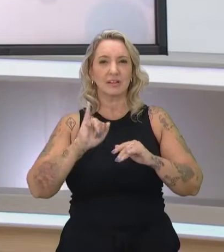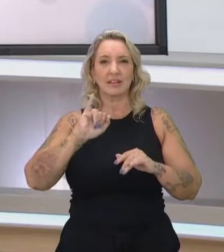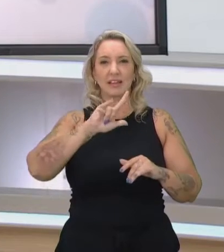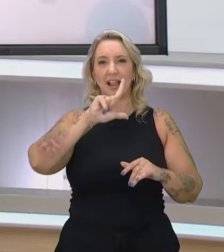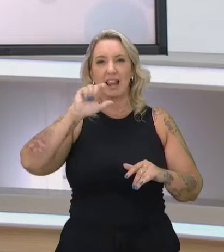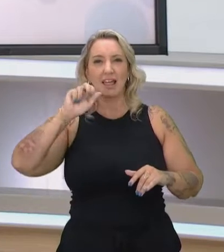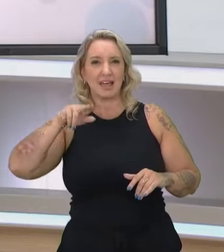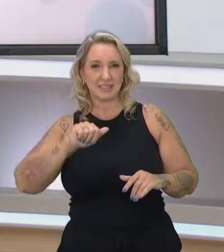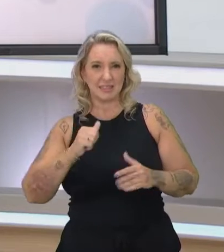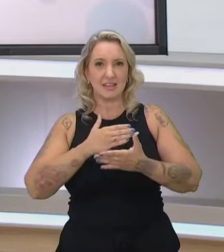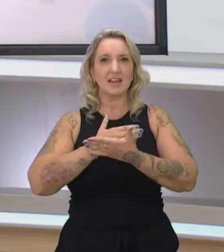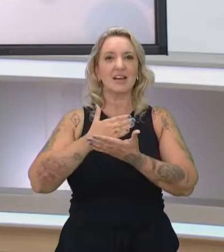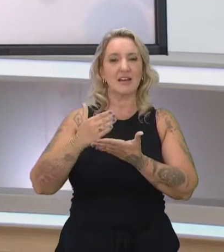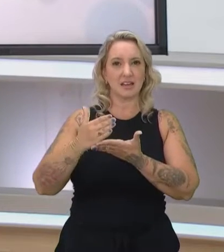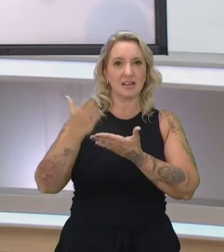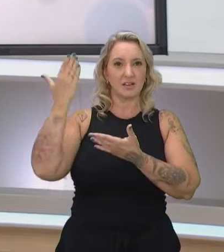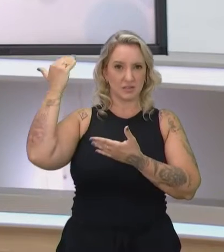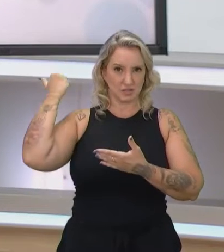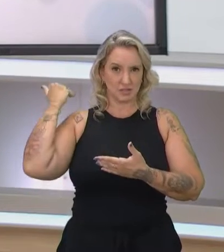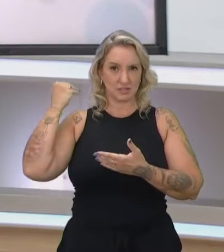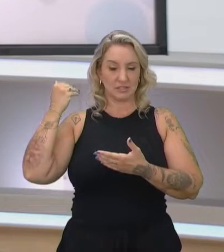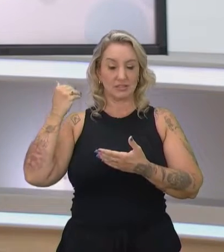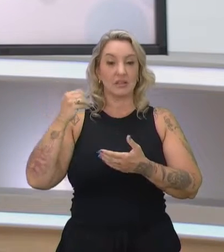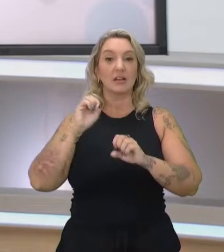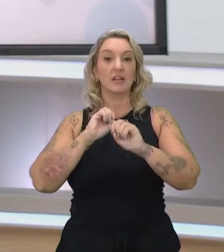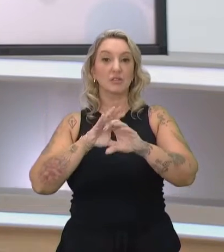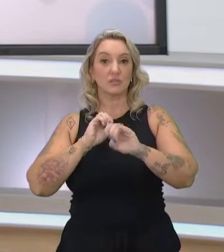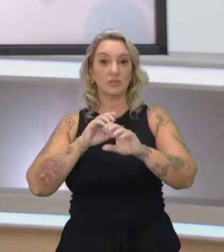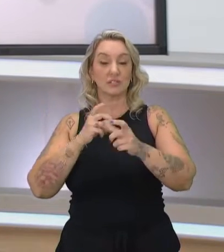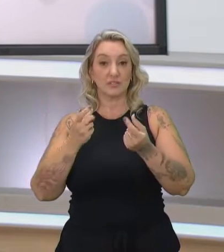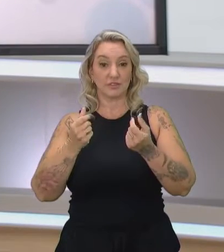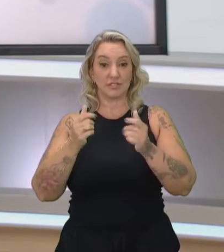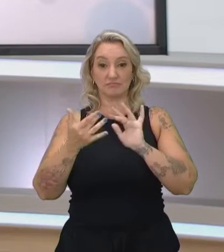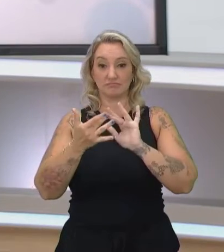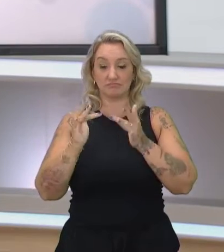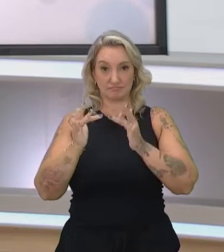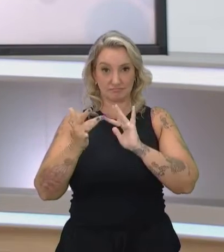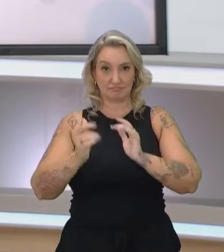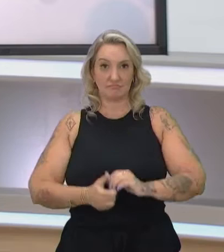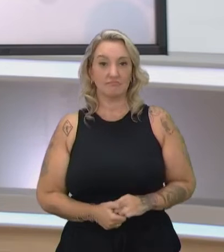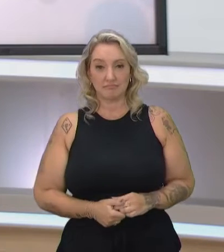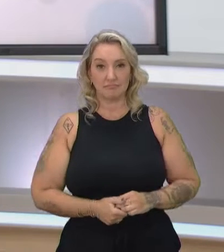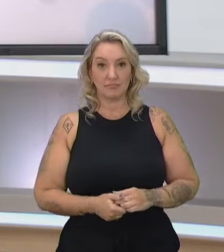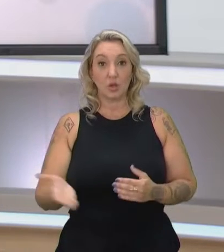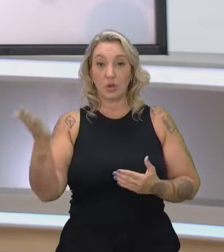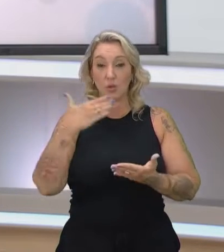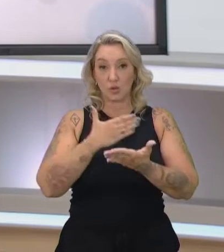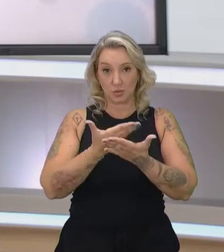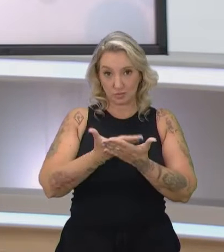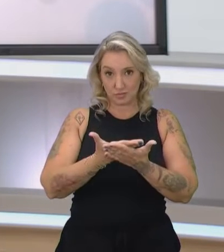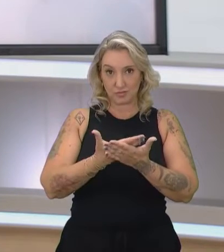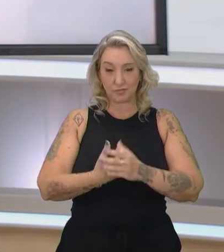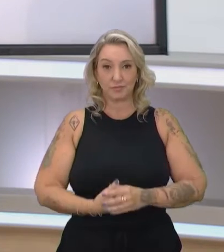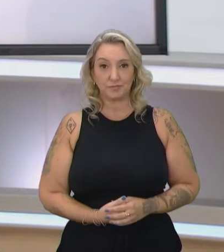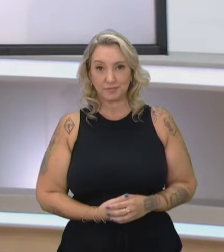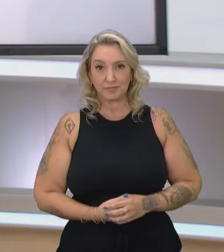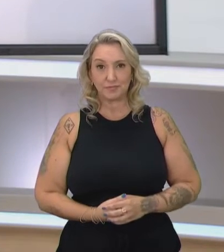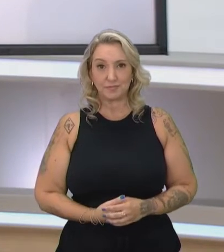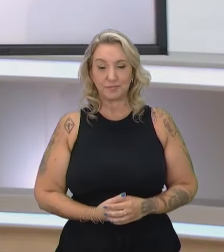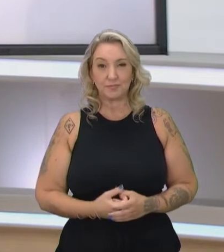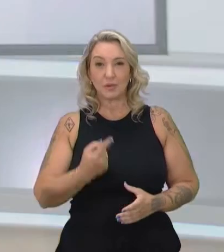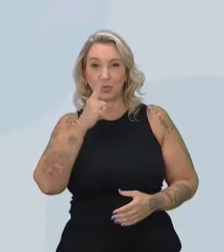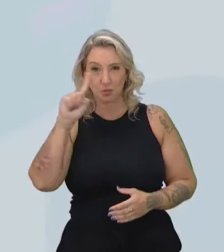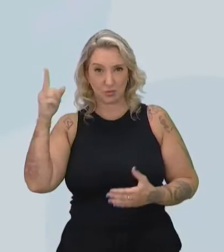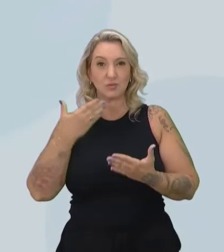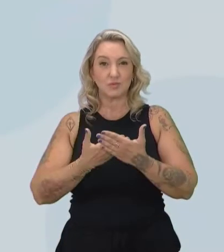gente está tendo aula sobre Educação Financeira em Conexão. Vamos então para a aula de hoje. É a última